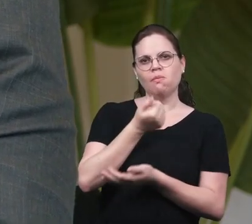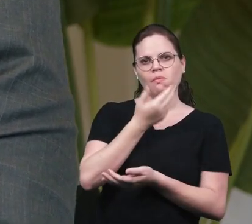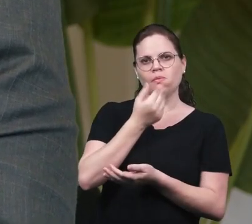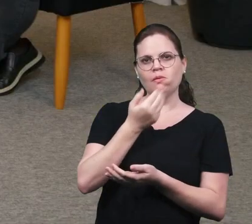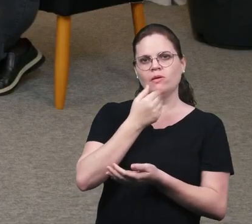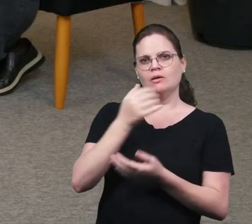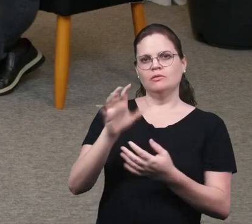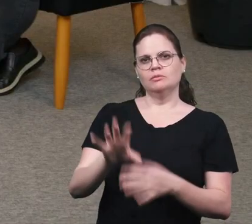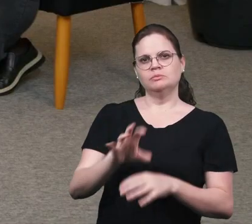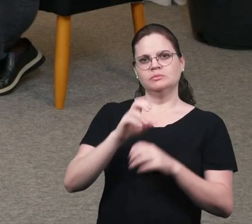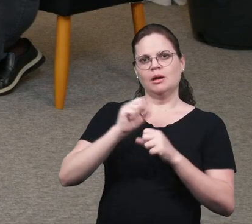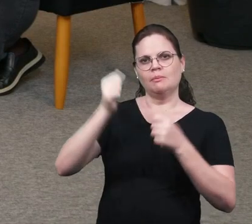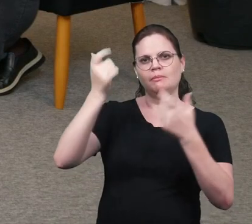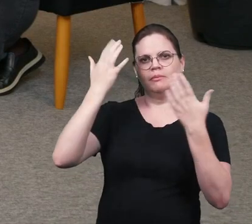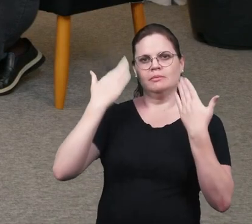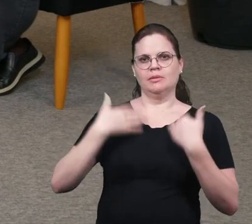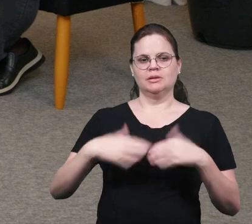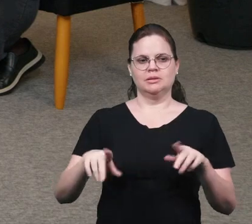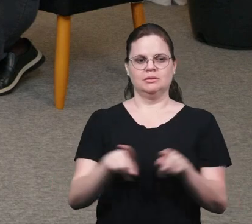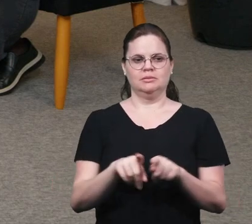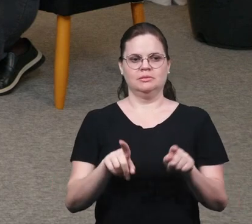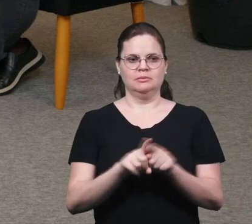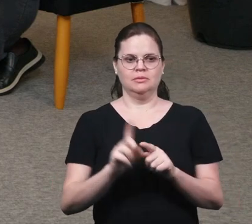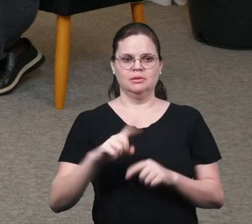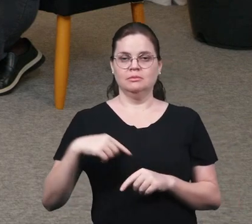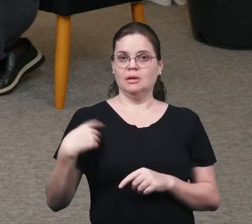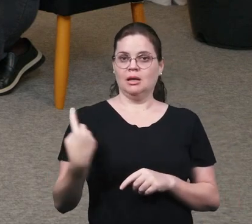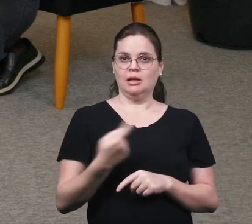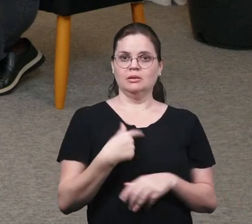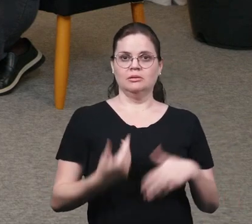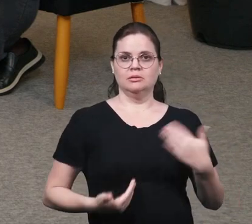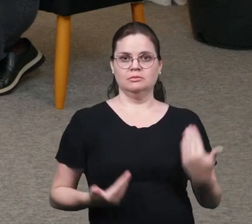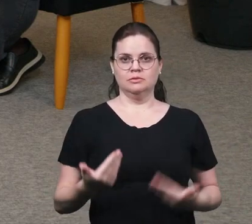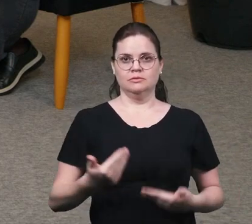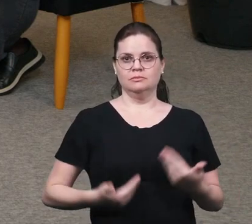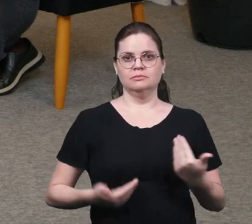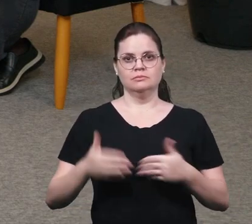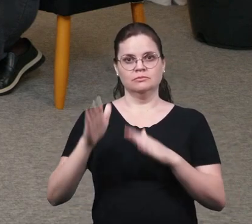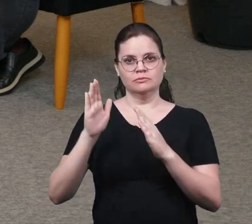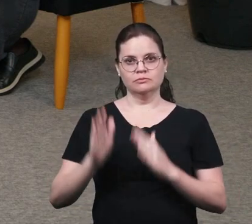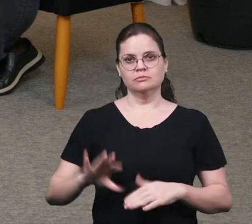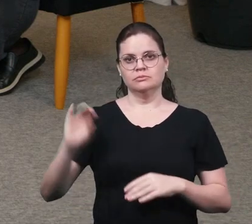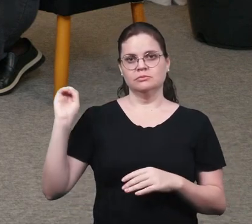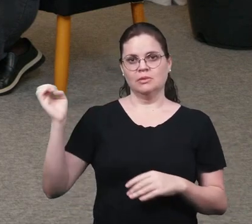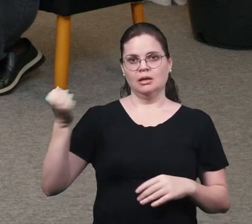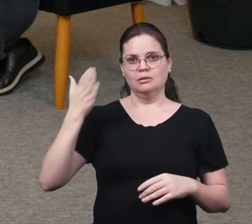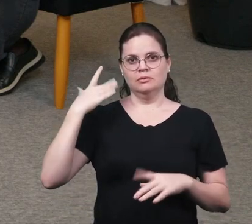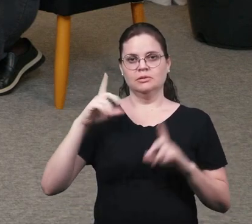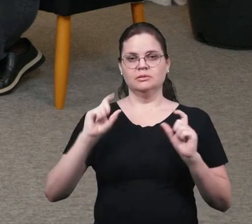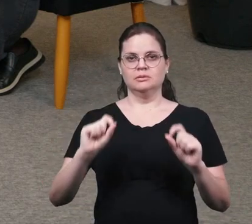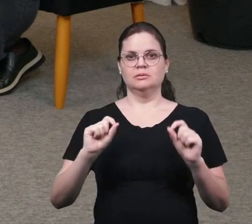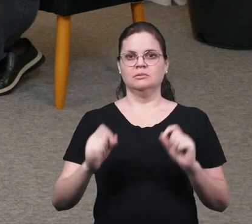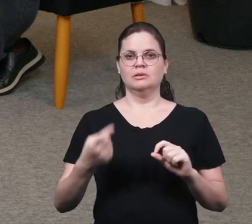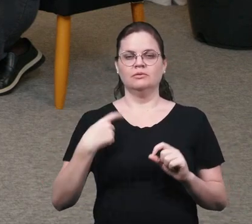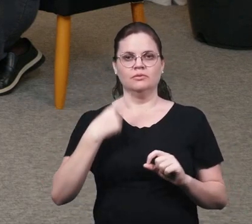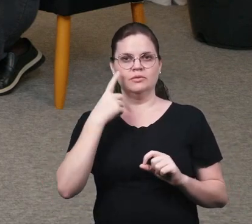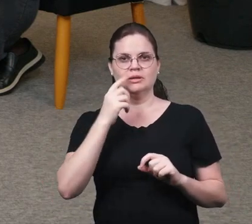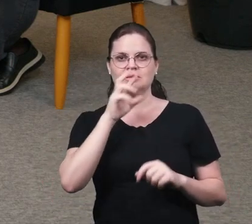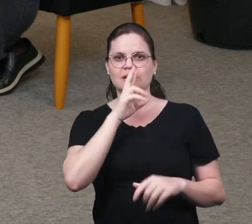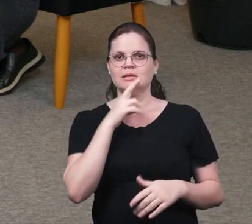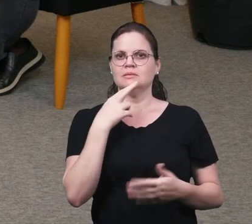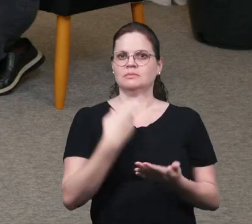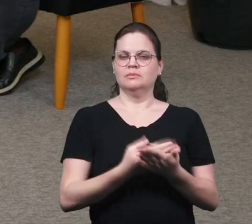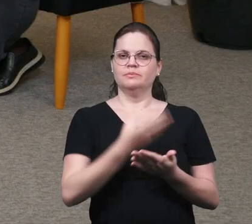Jesus. Quer dizer, para nós sermos fiéis à revelação, estarmos dispostos para servir o Senhor, trazem